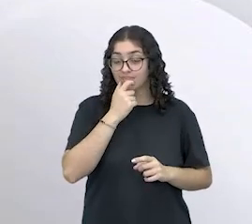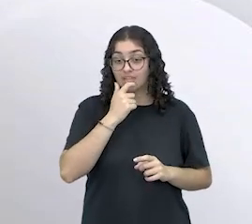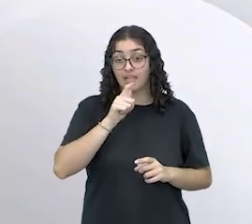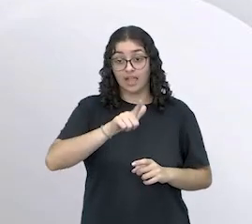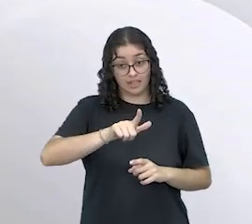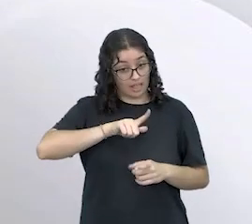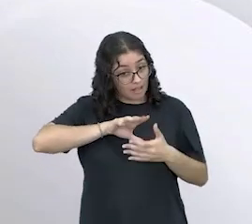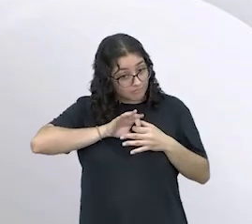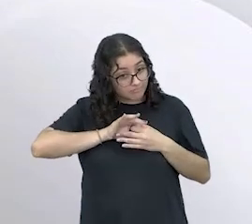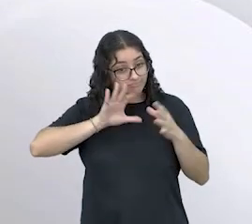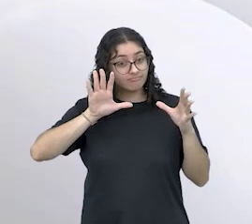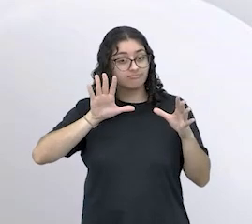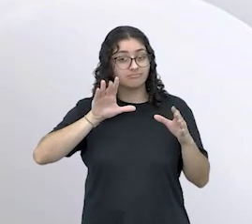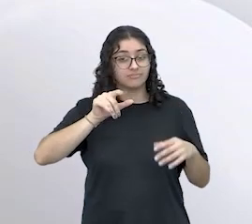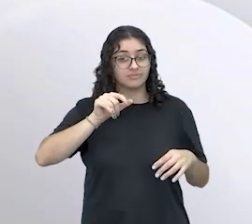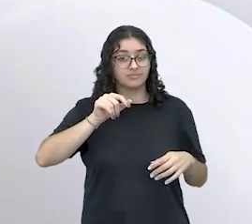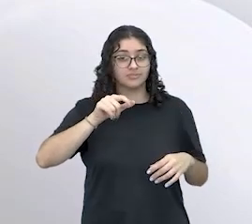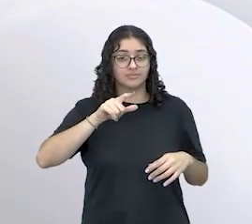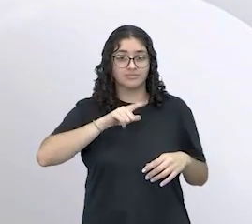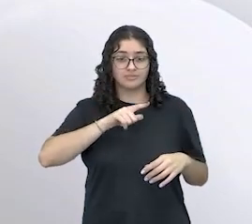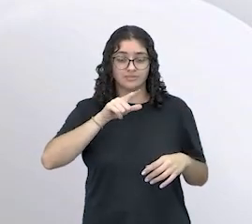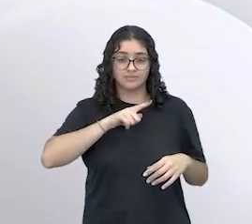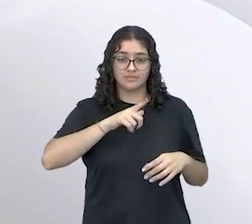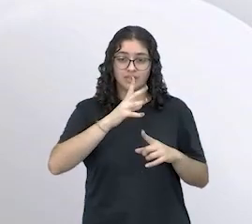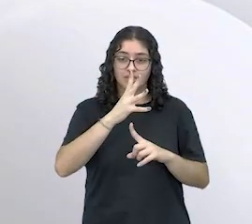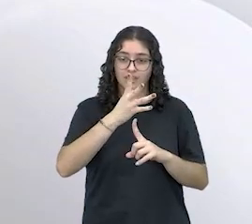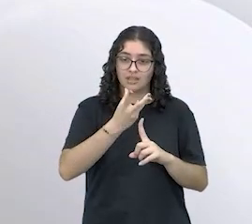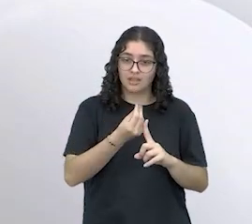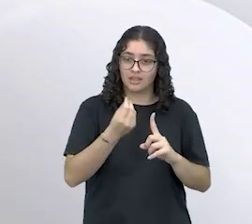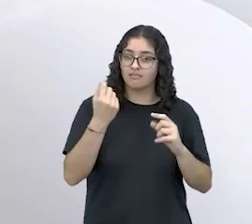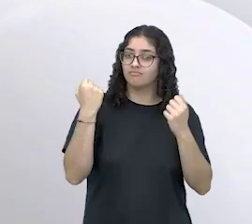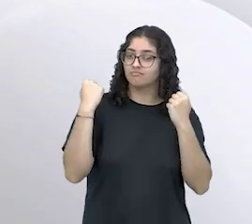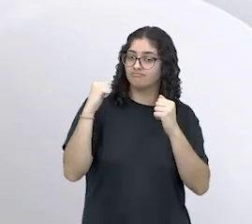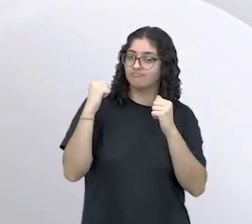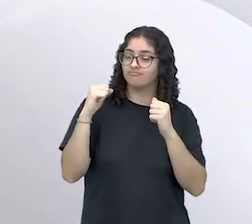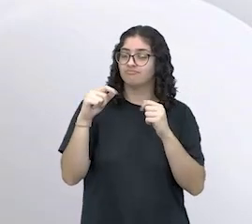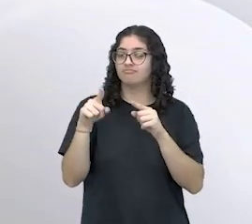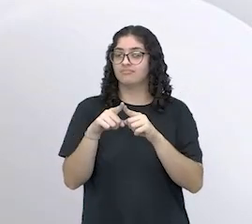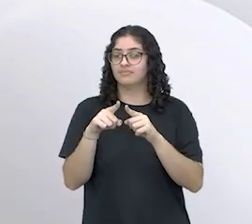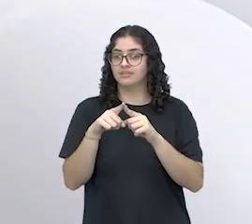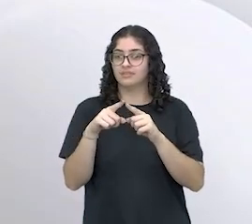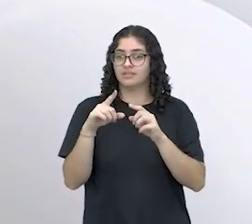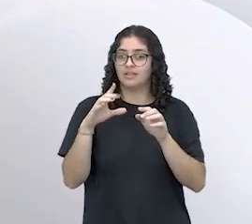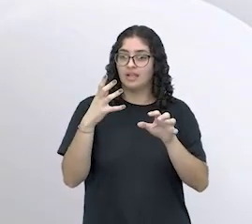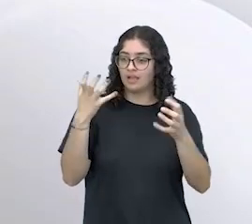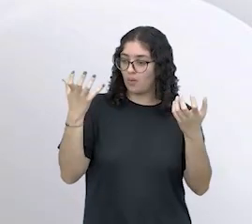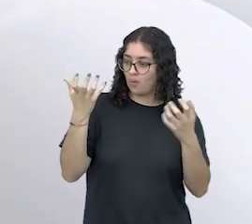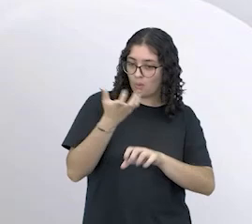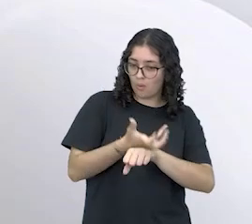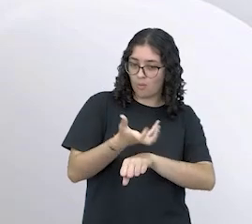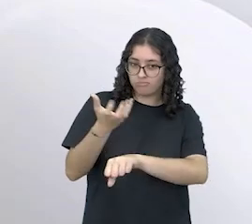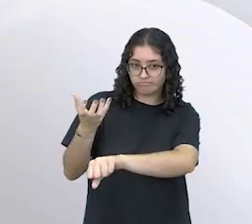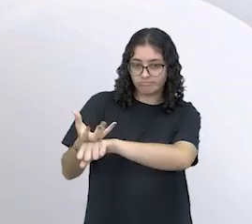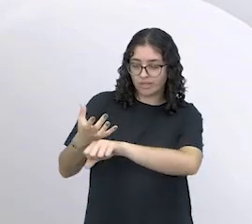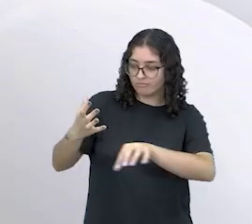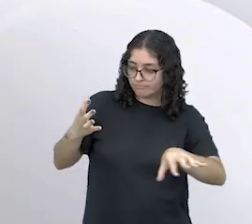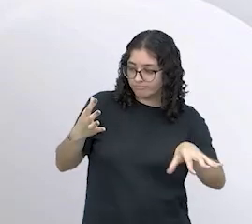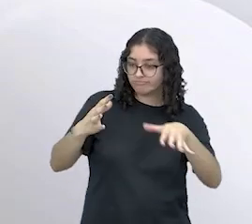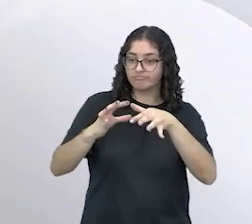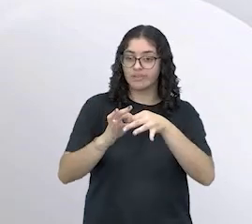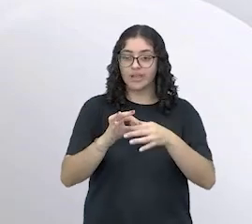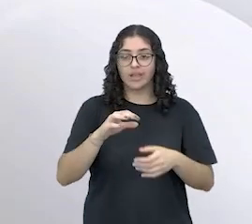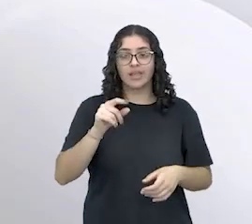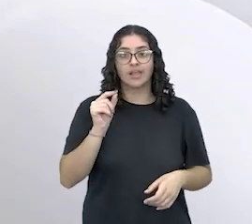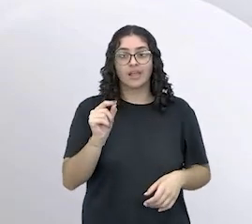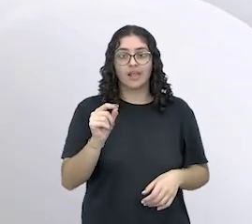estamos à disposição, educador físico, professor de artes ali, fazer um trabalho transdisciplinar, interdisciplinar sempre. Acho que quem